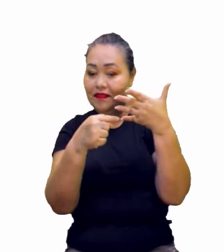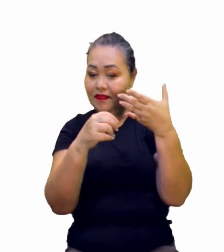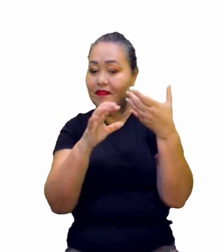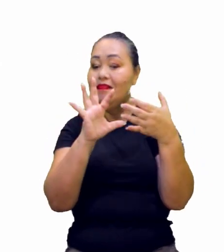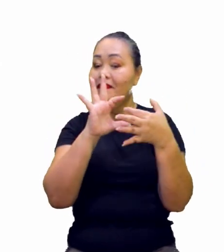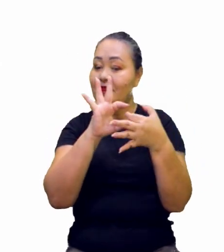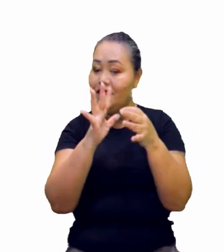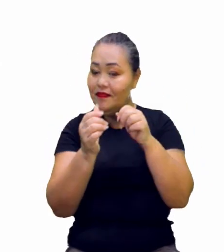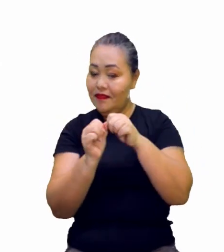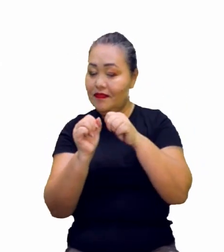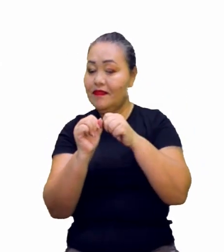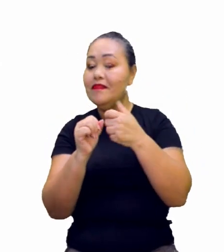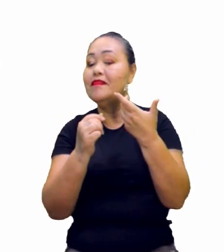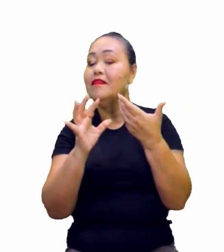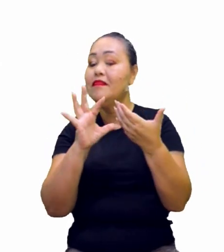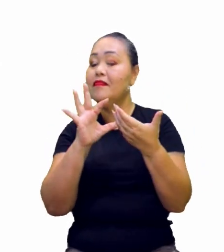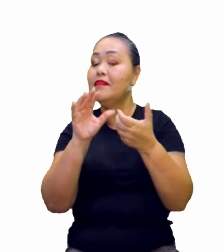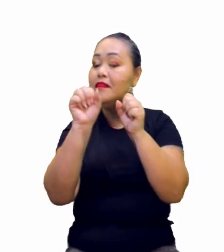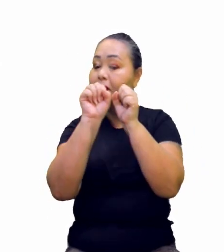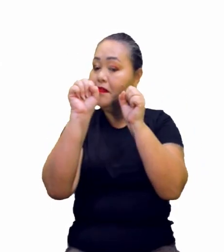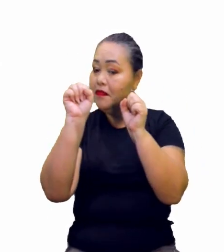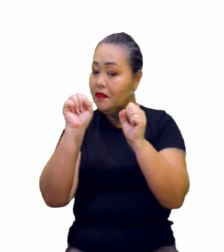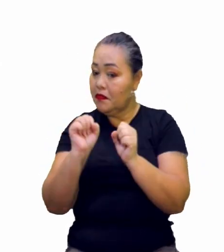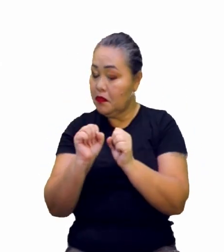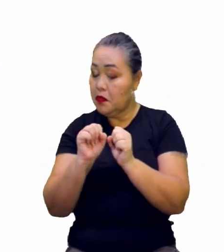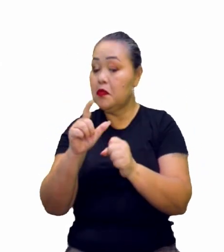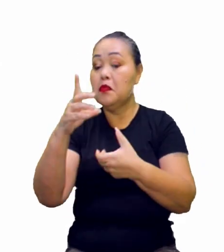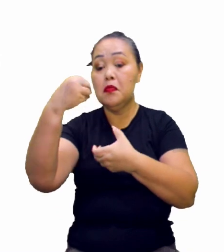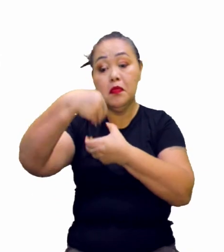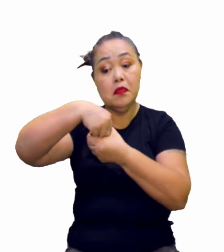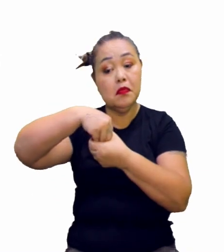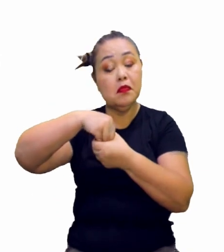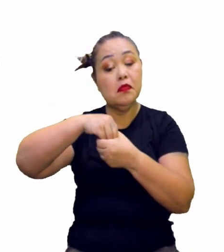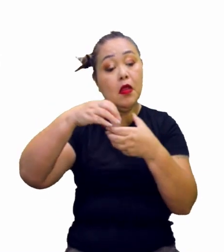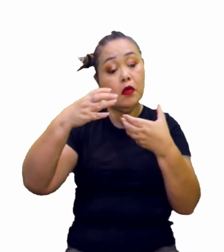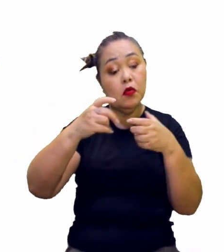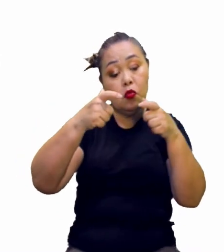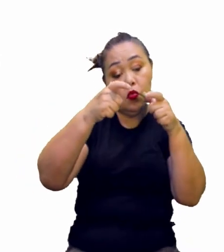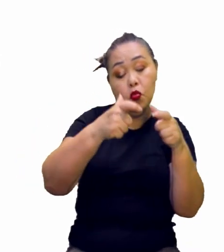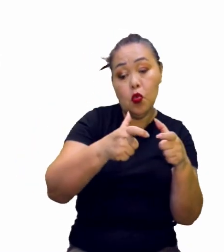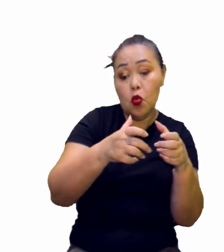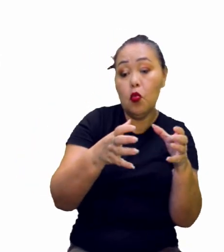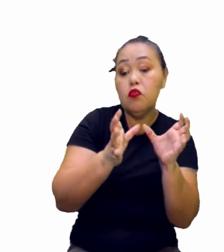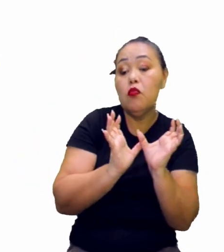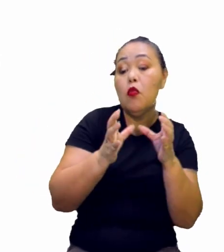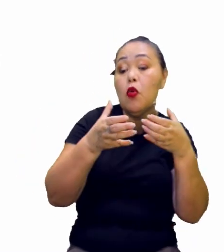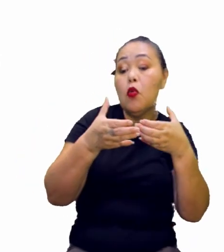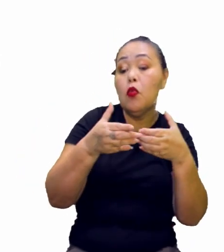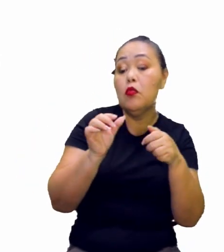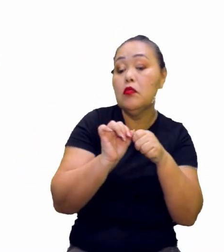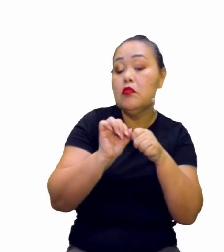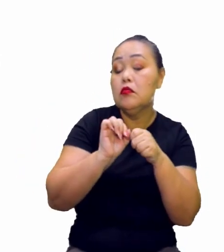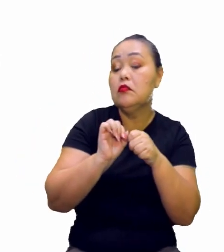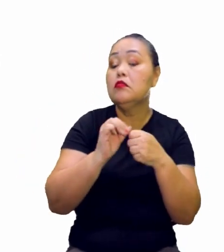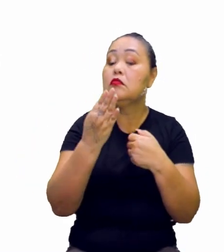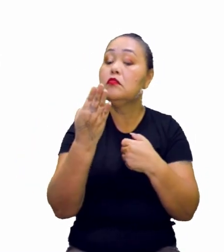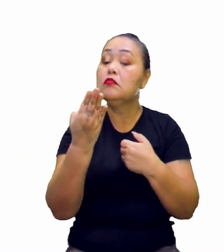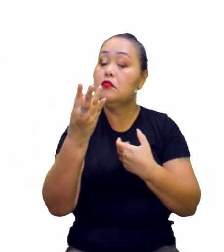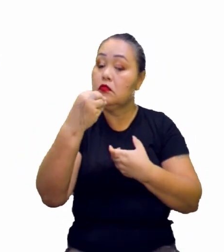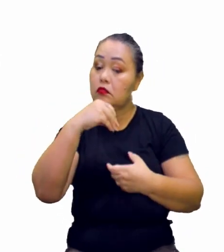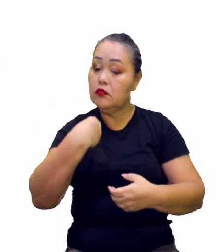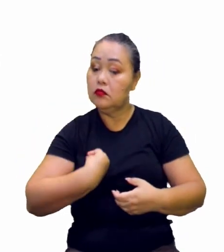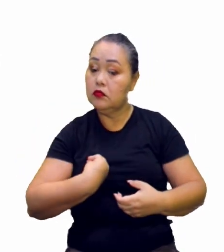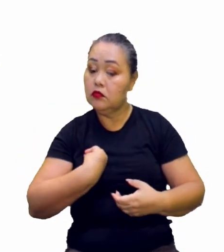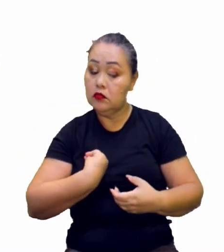bioma é um tipo de ecossistema que tem nele hábitats ou comunidades biológicas com um certo nível